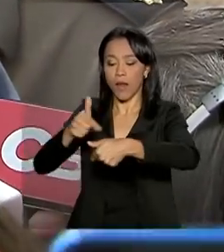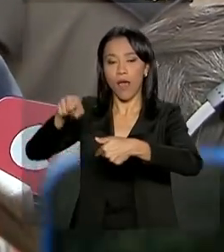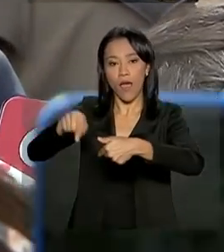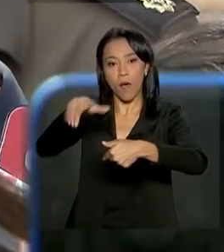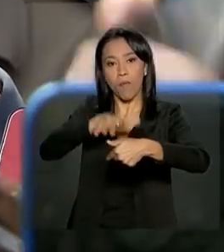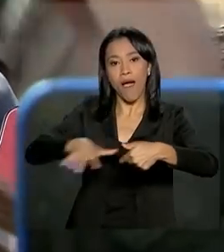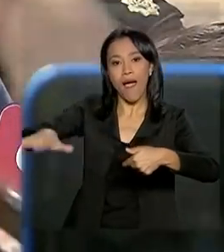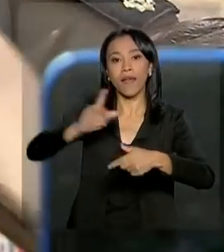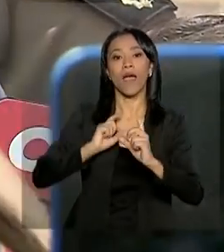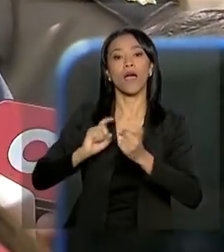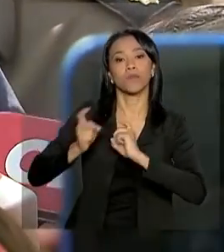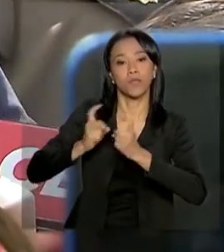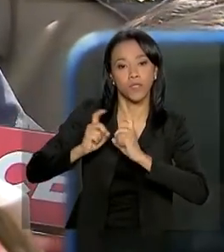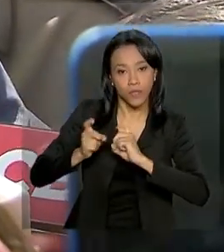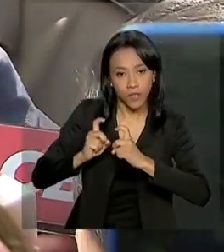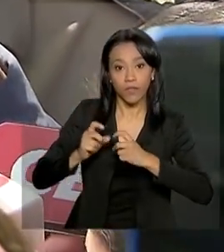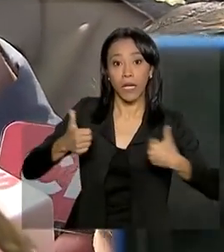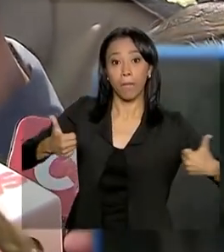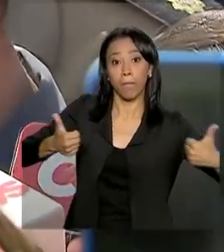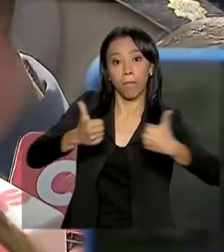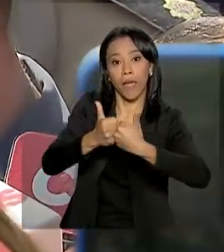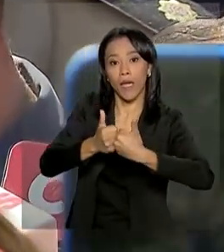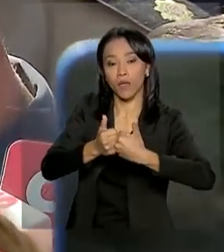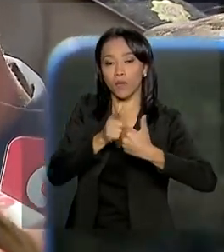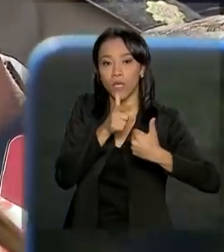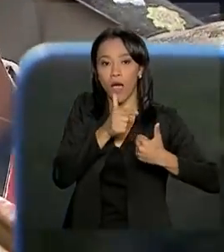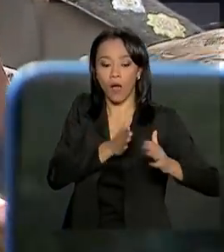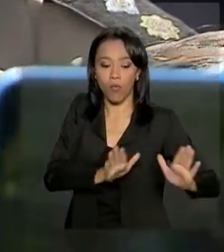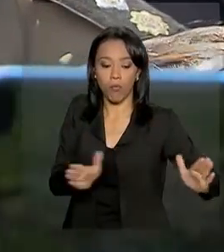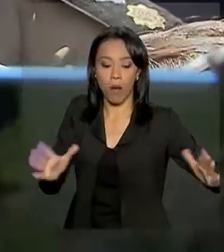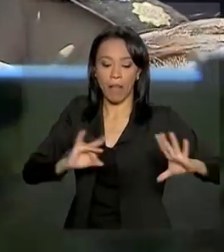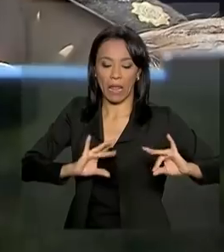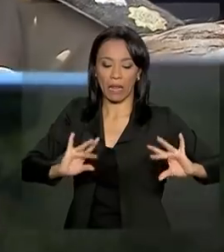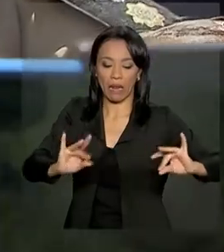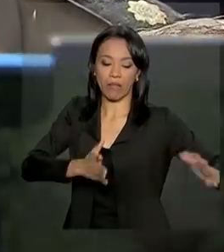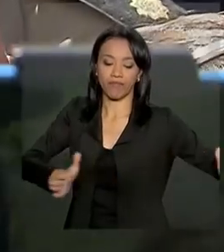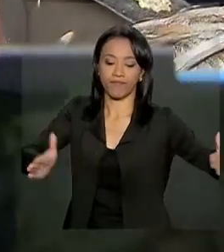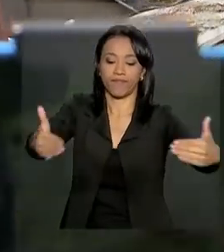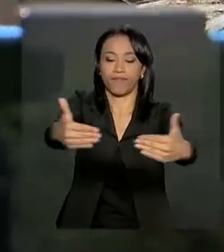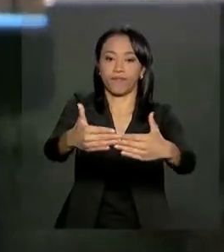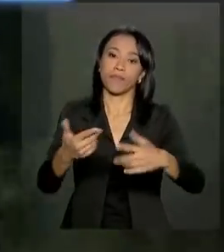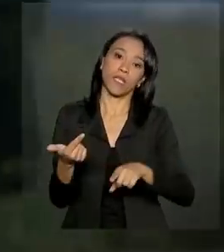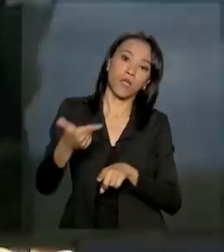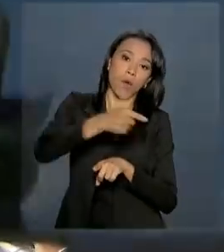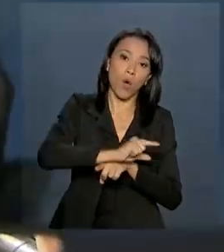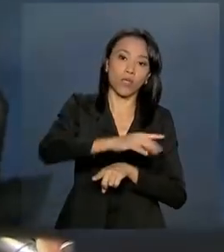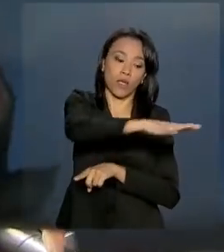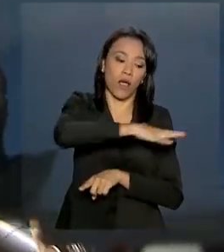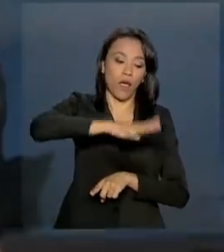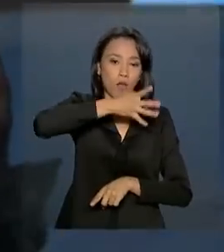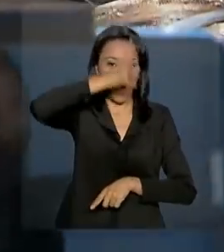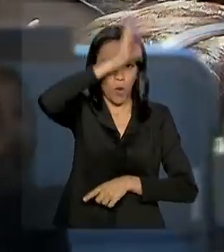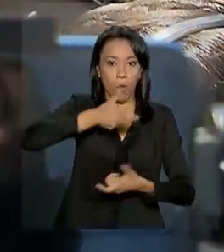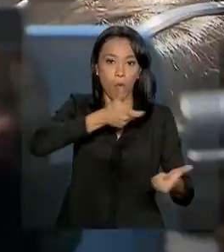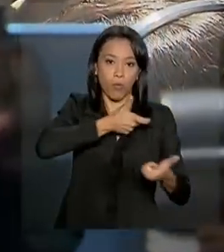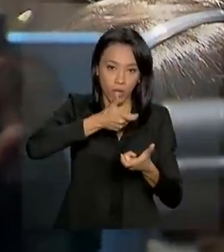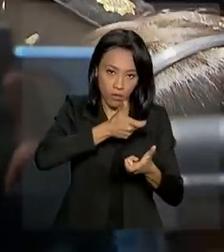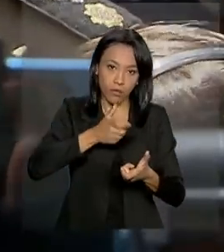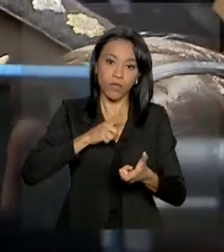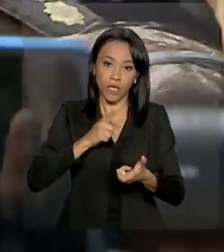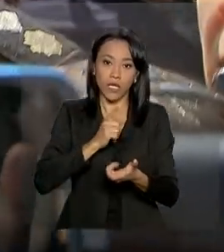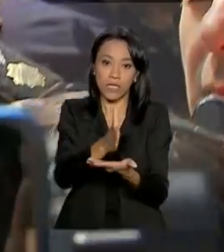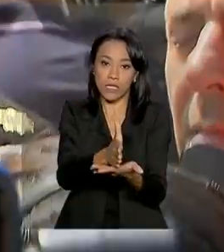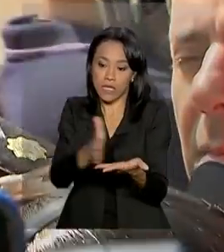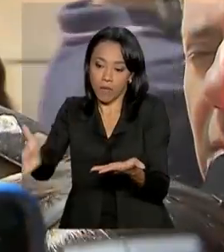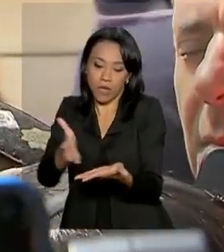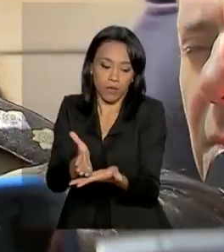a área mais próxima da barragem, e aí a outra área onde atua somente o Corpo de Bombeiros, a gente vai atuar depois do pontilhão. A